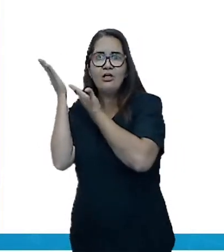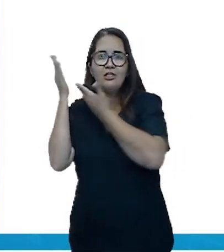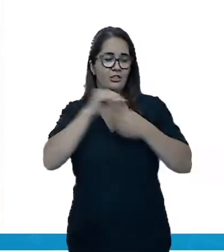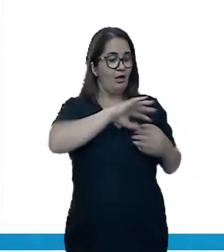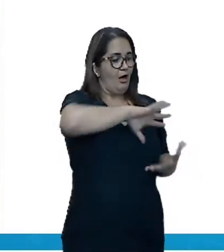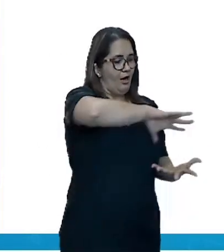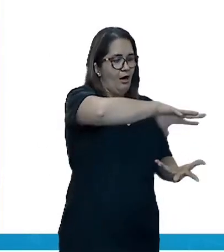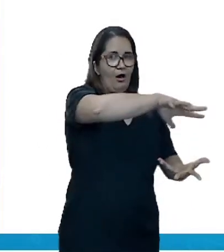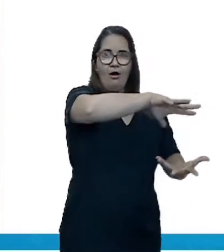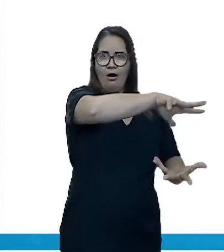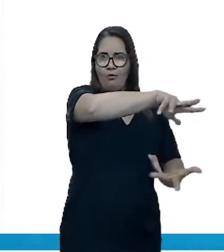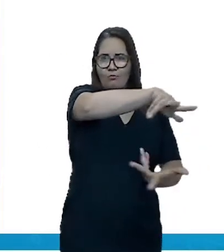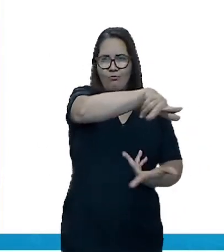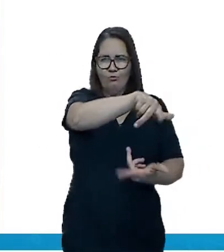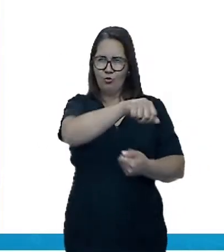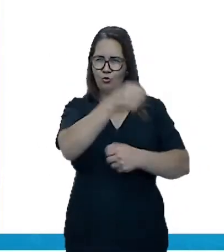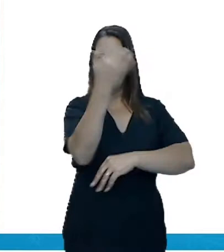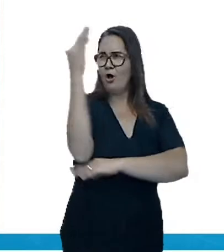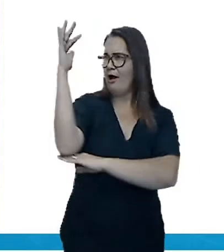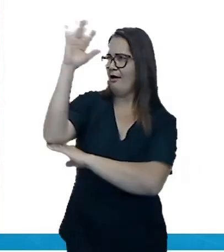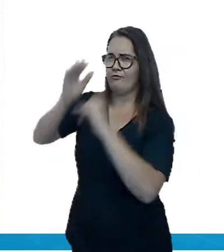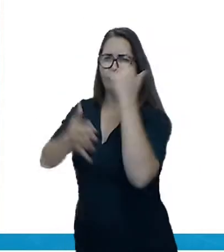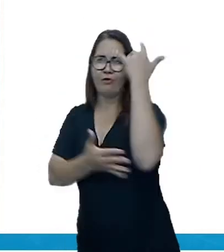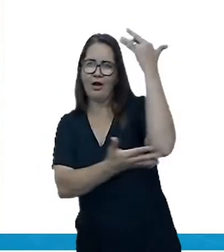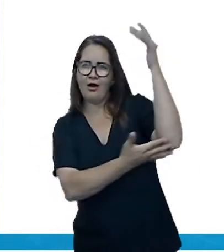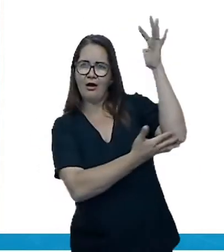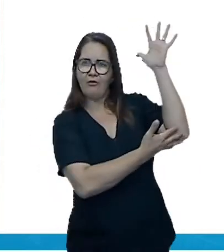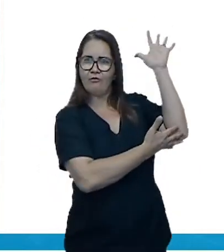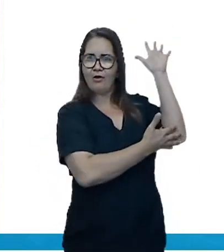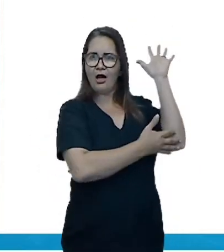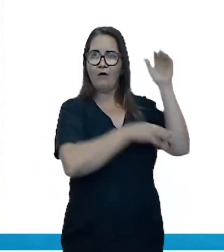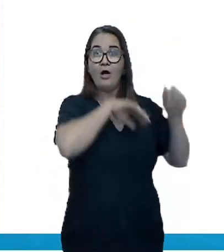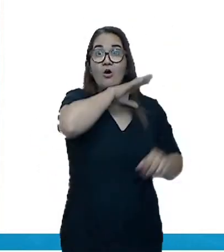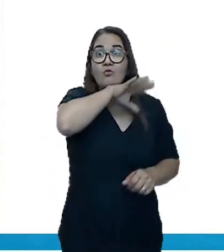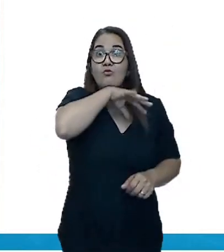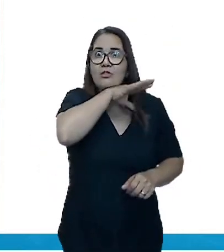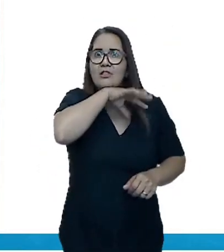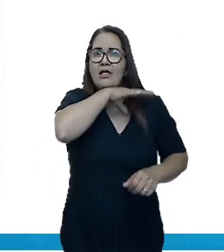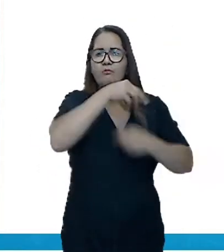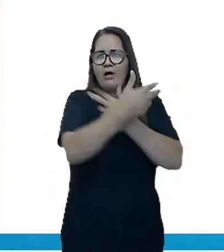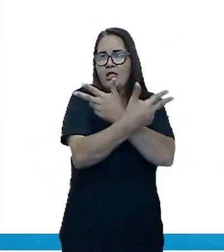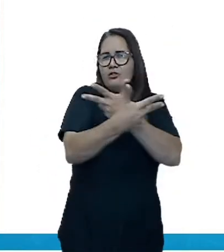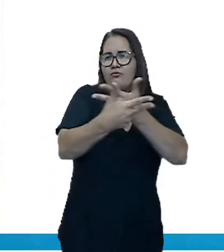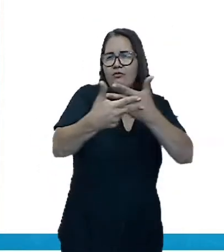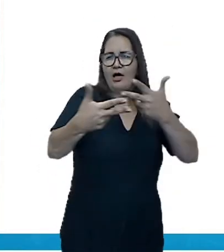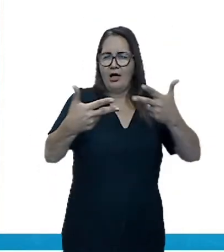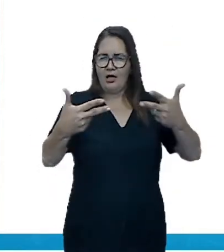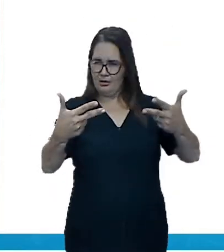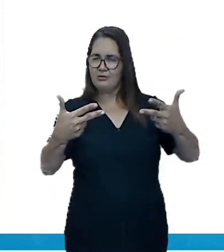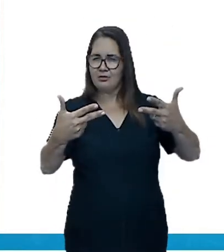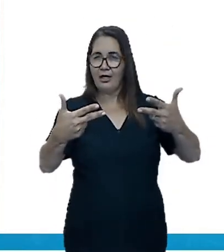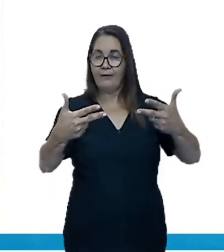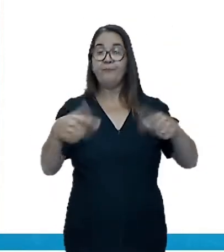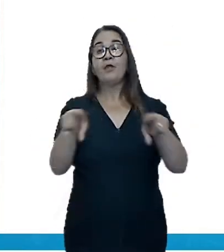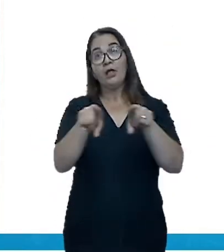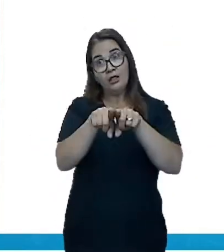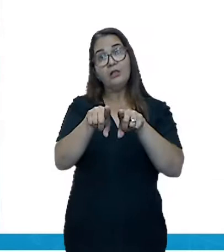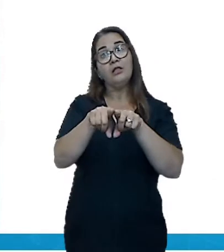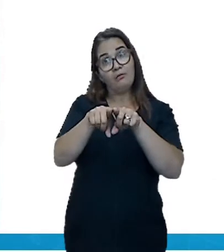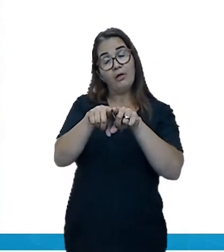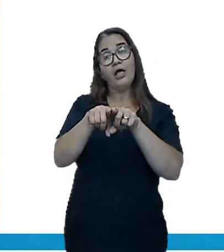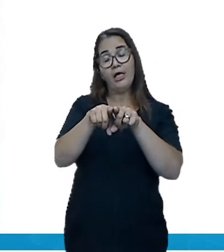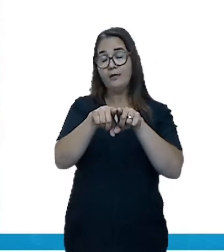né, a fauna, a flora e etc. Mas também nós temos a questão